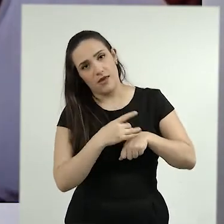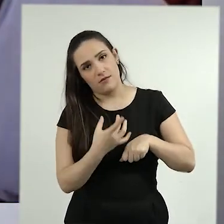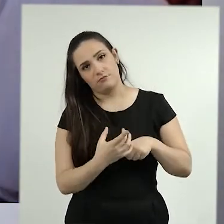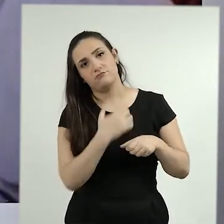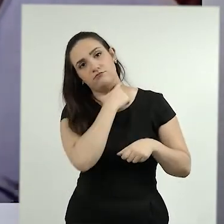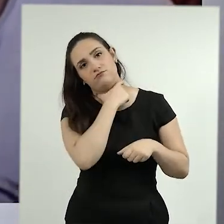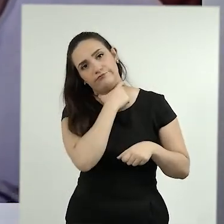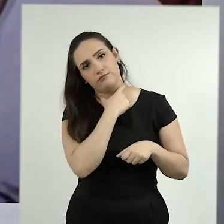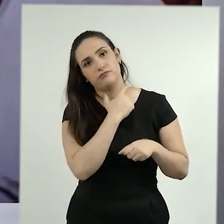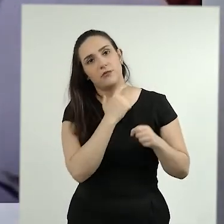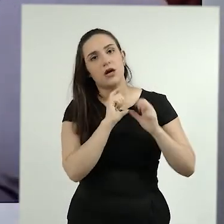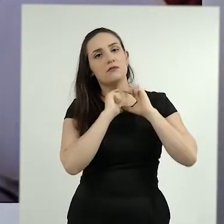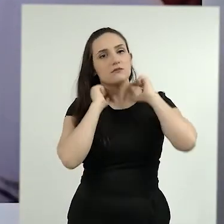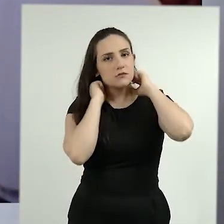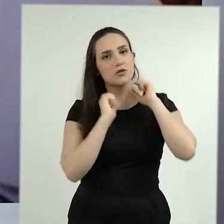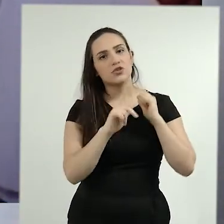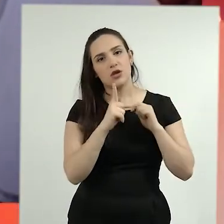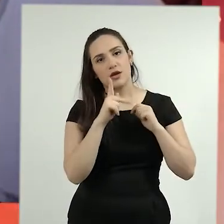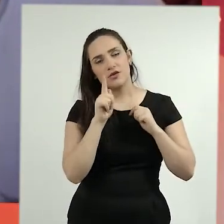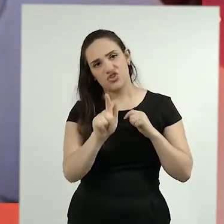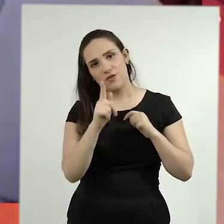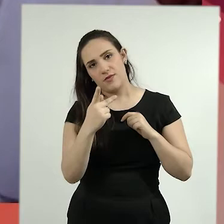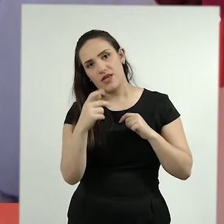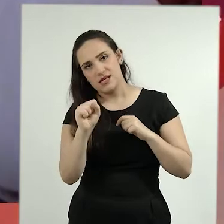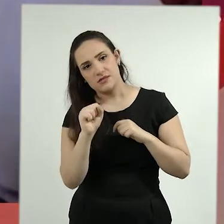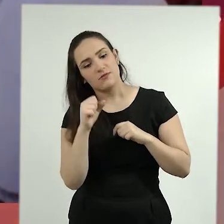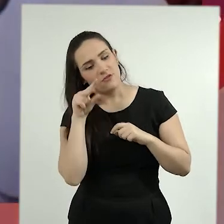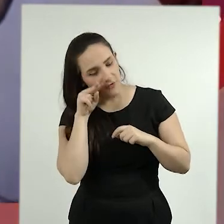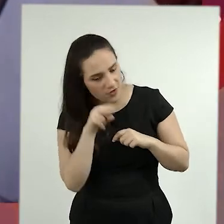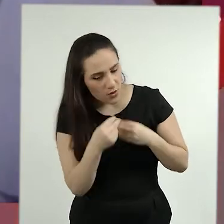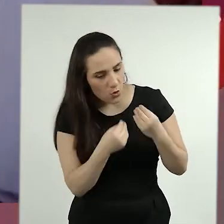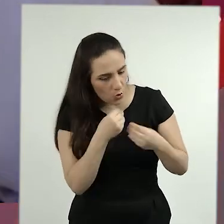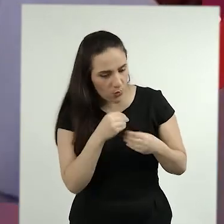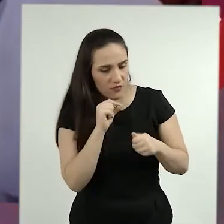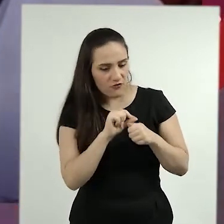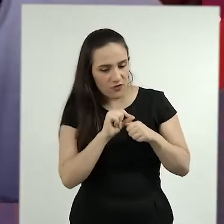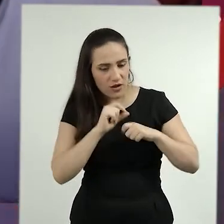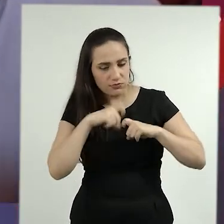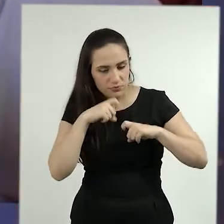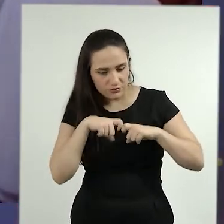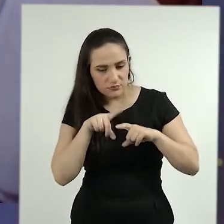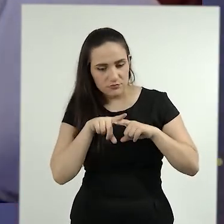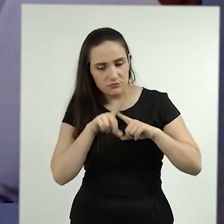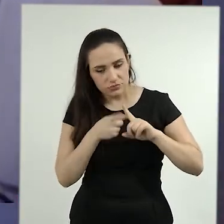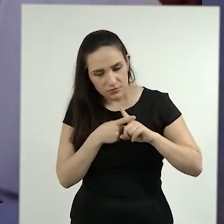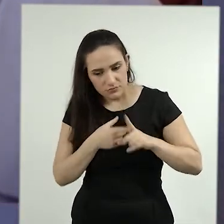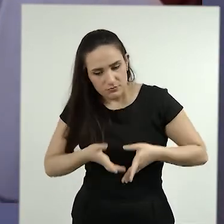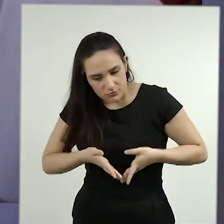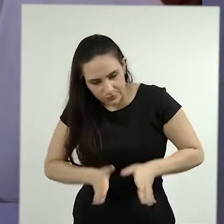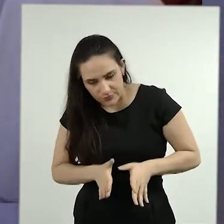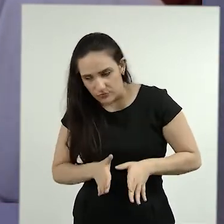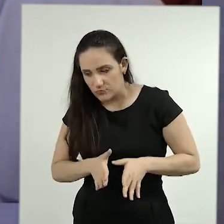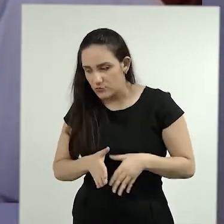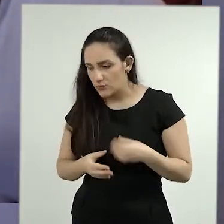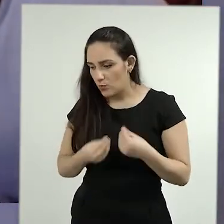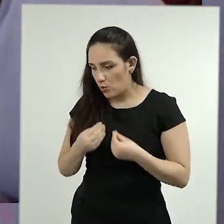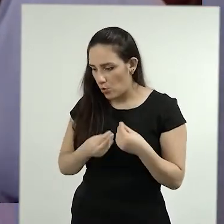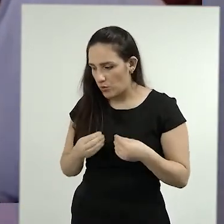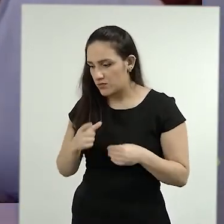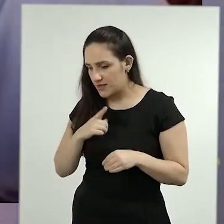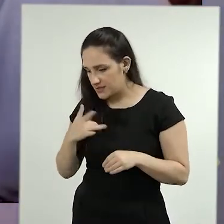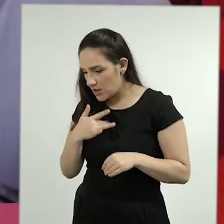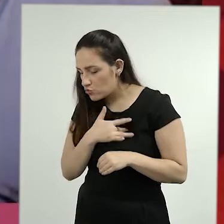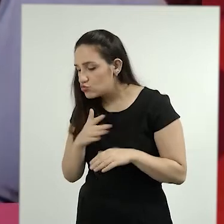para entender um pouquinho movimentação, área de vida, reprodução, quando tem filhotes e tudo mais, quando